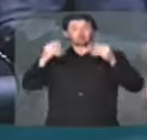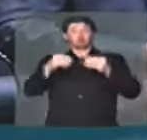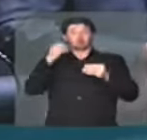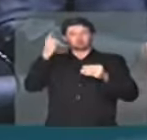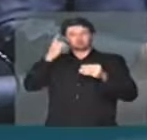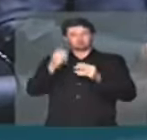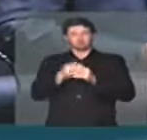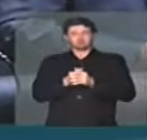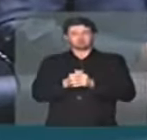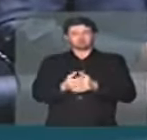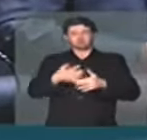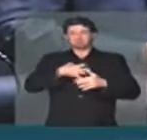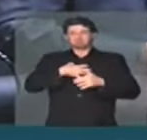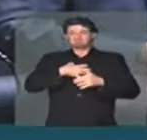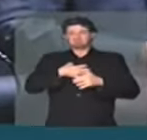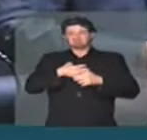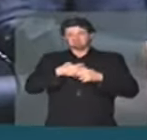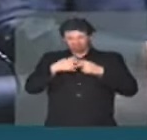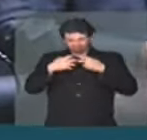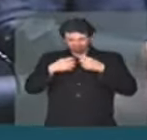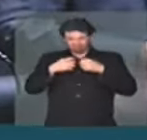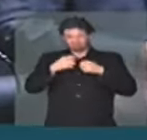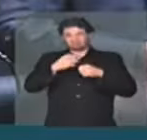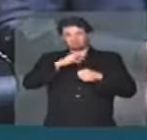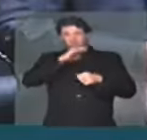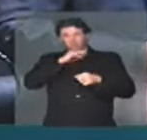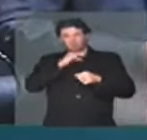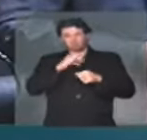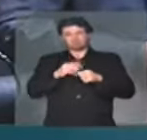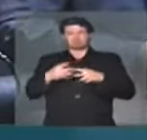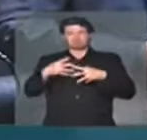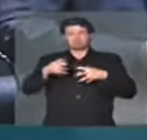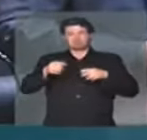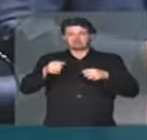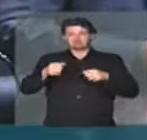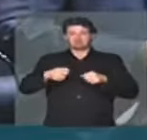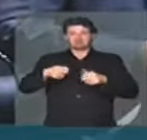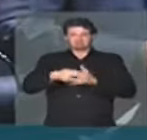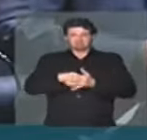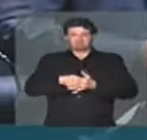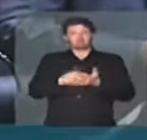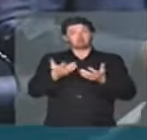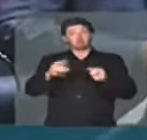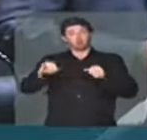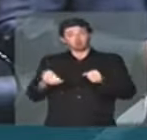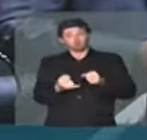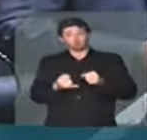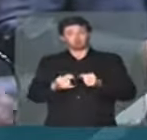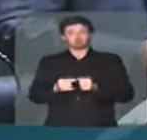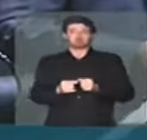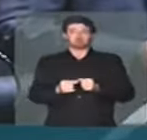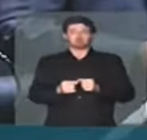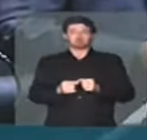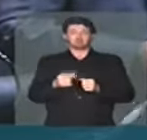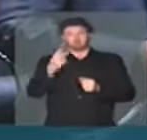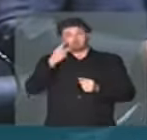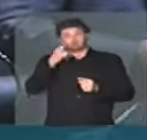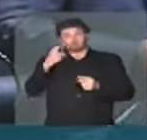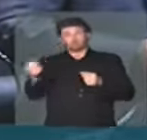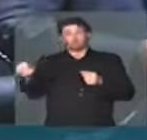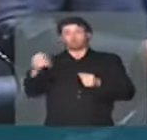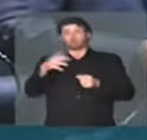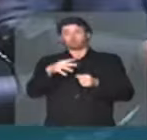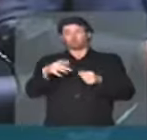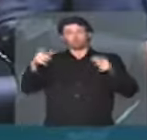os parlamentares que se sintam constrangidos, se sintam compungidos e que querem ter a oportunidade de verificar